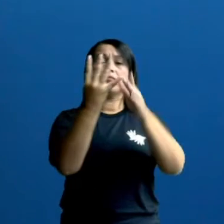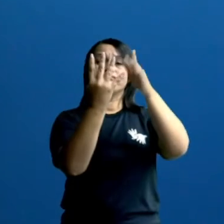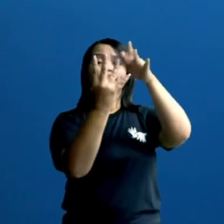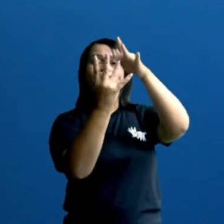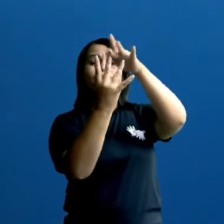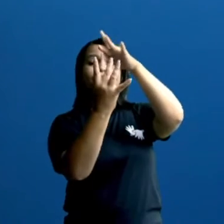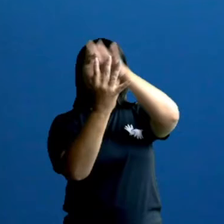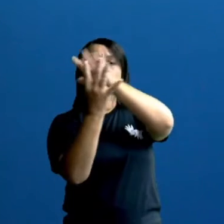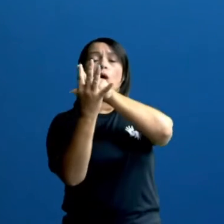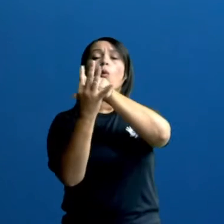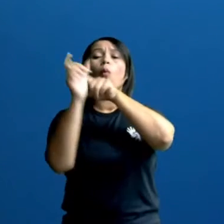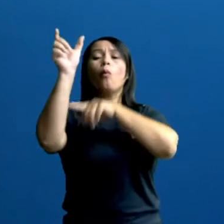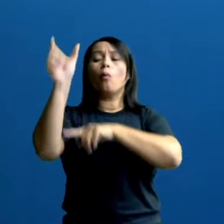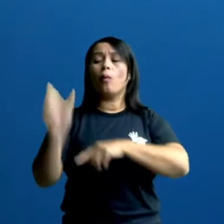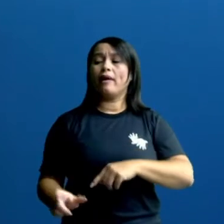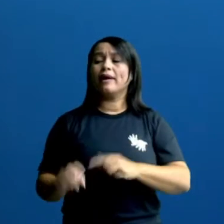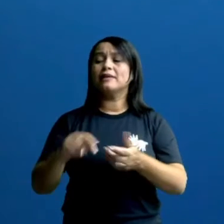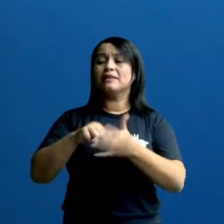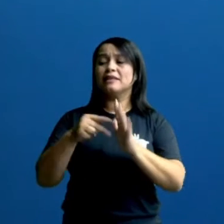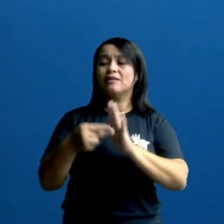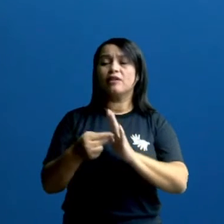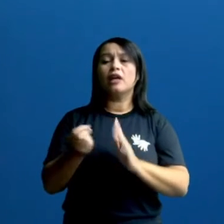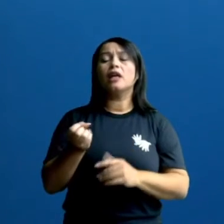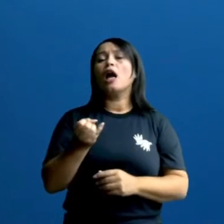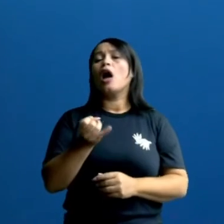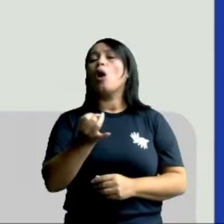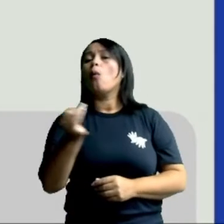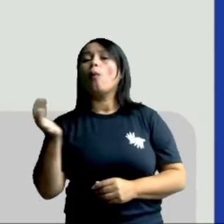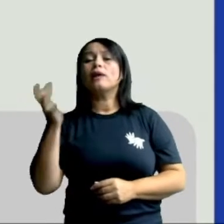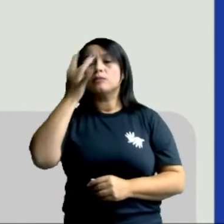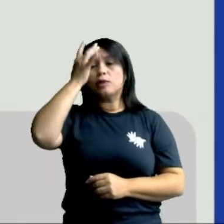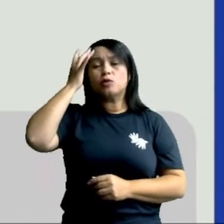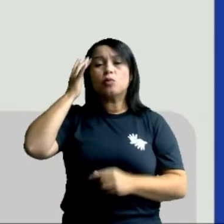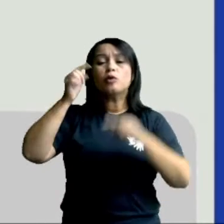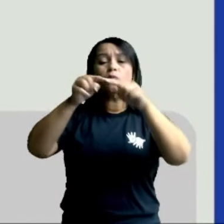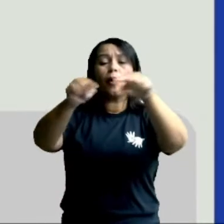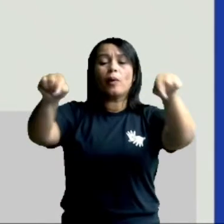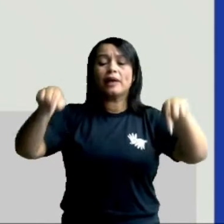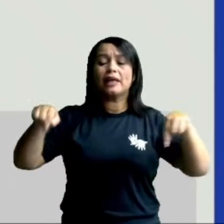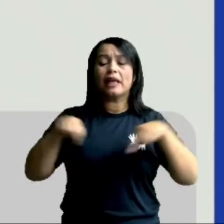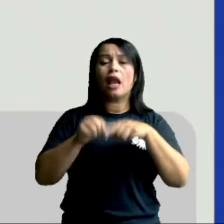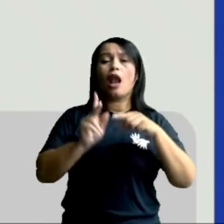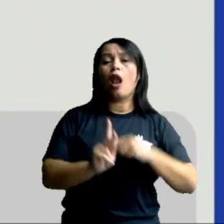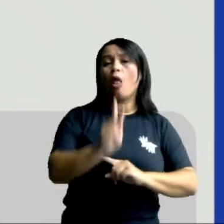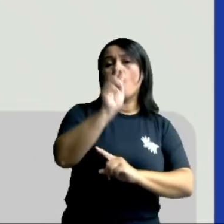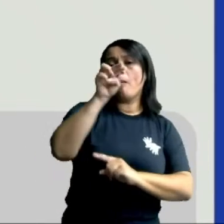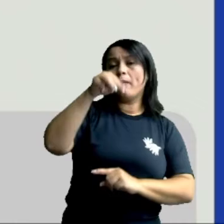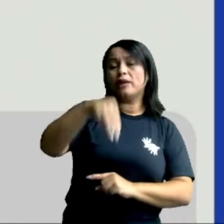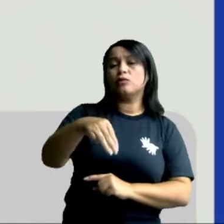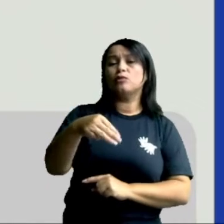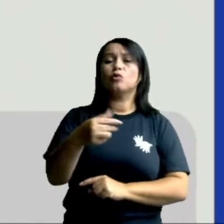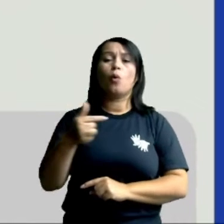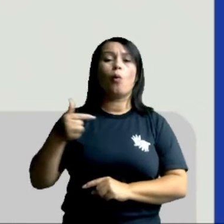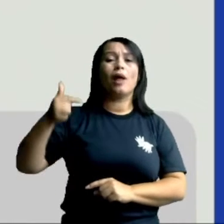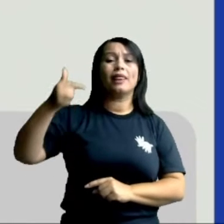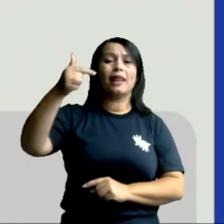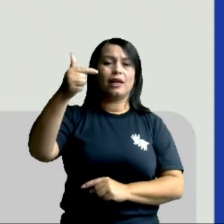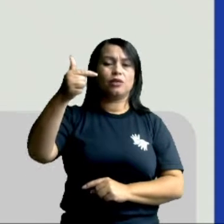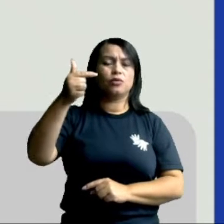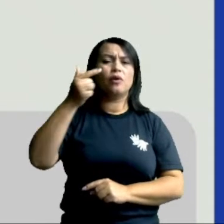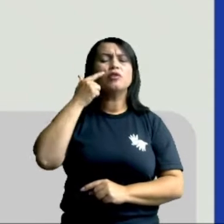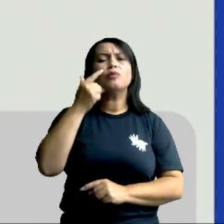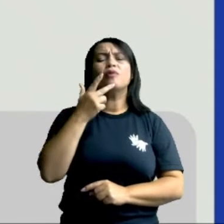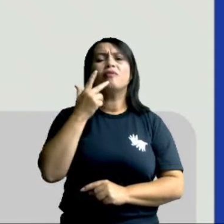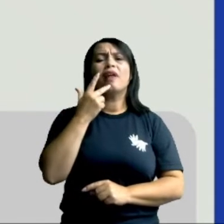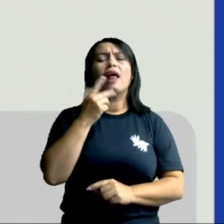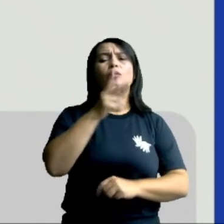demográfica, ou o que a gente chama de habitantes por quilômetro quadrado. Quando eu vou classificar países em